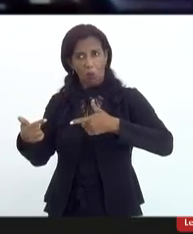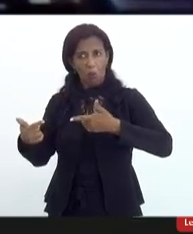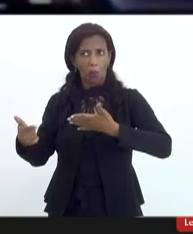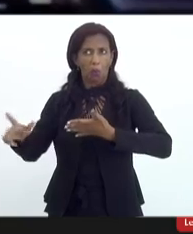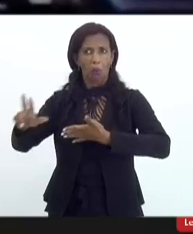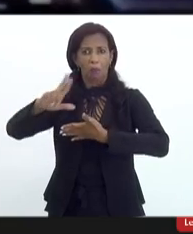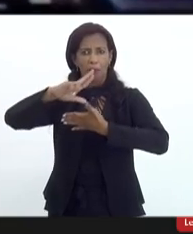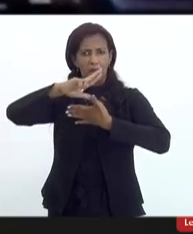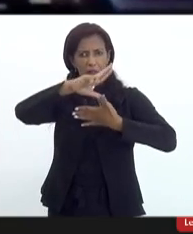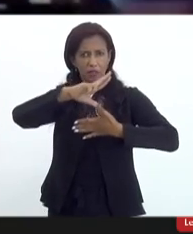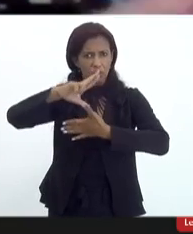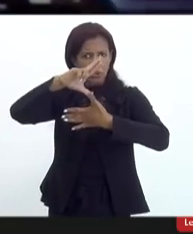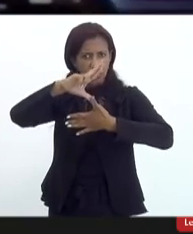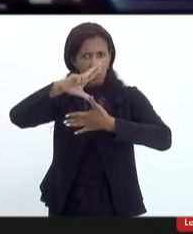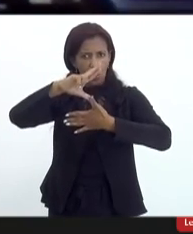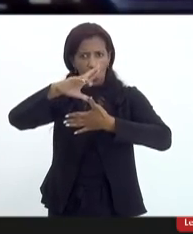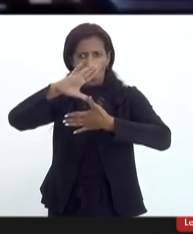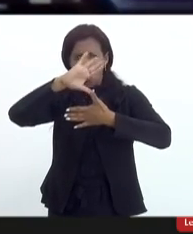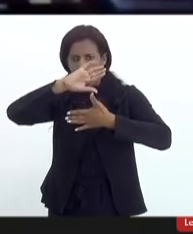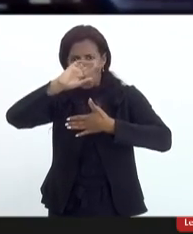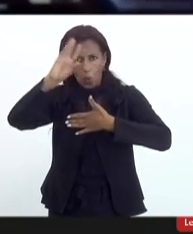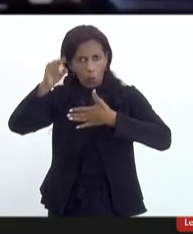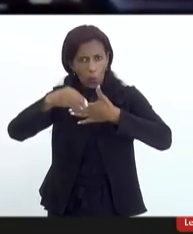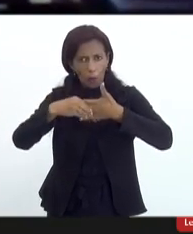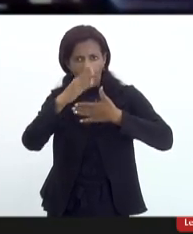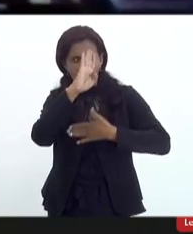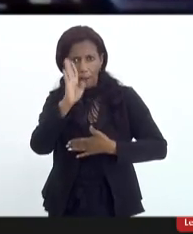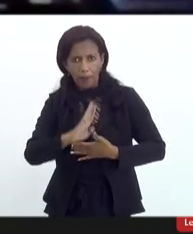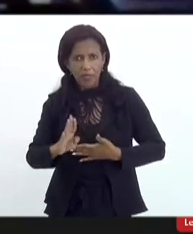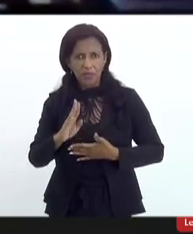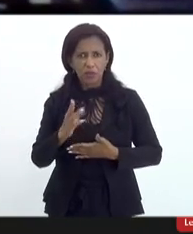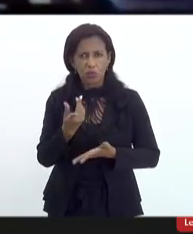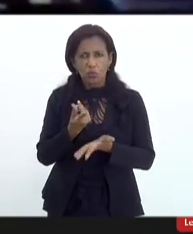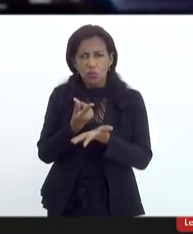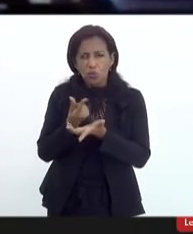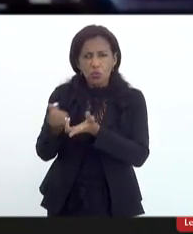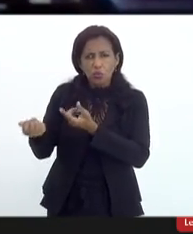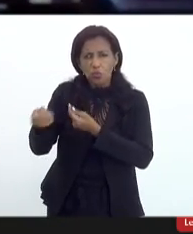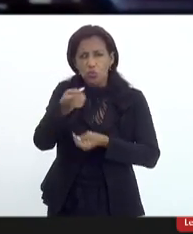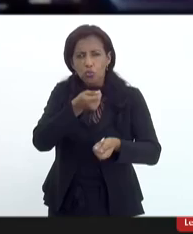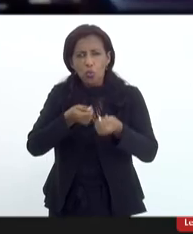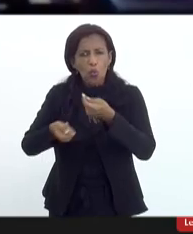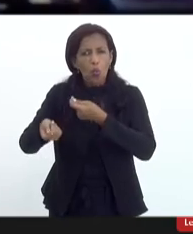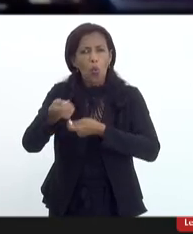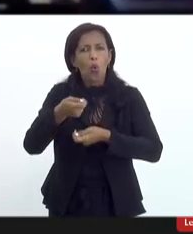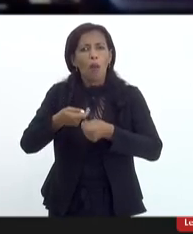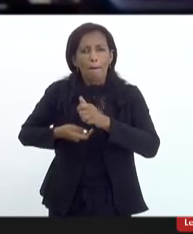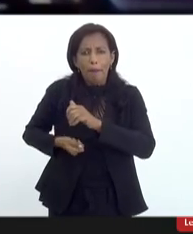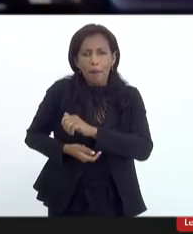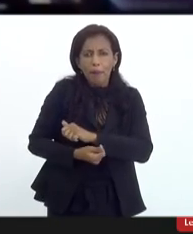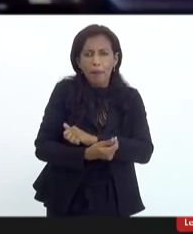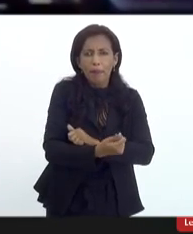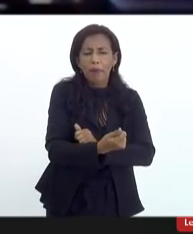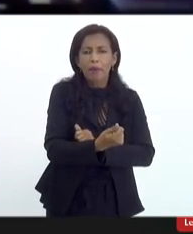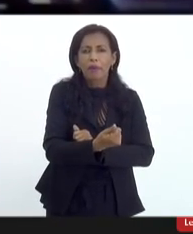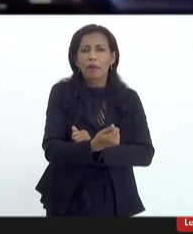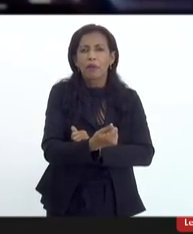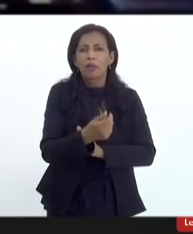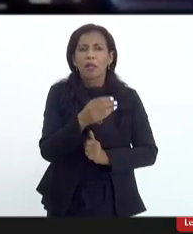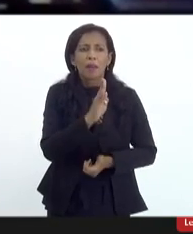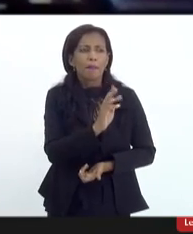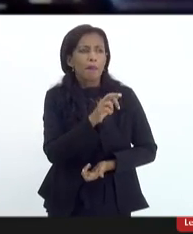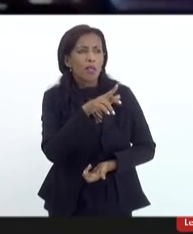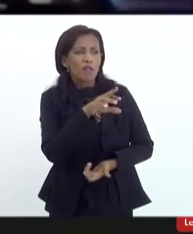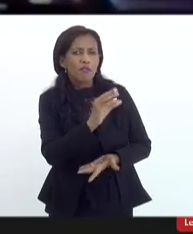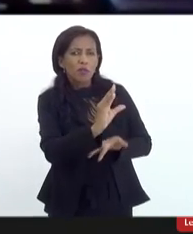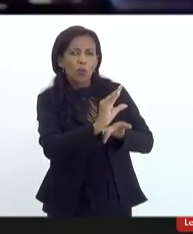no Brasil, que todos os lucros devem ser de quem investe e que os benefícios não devem